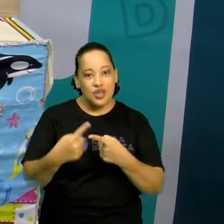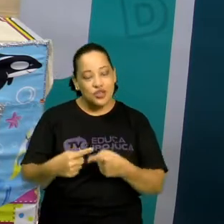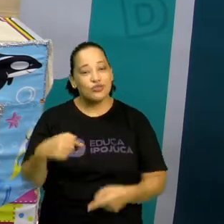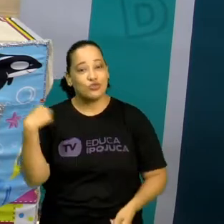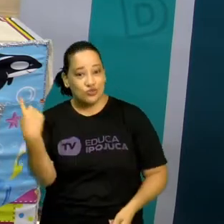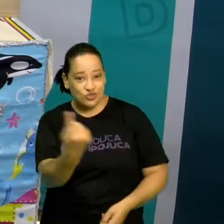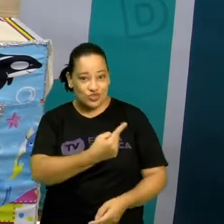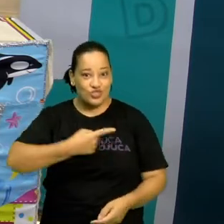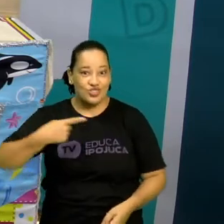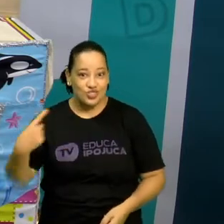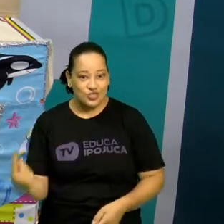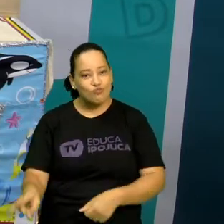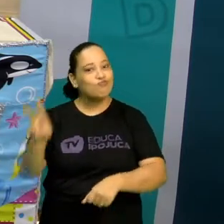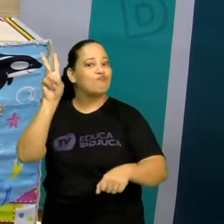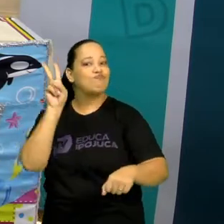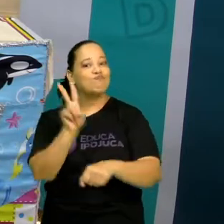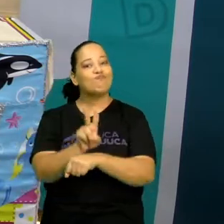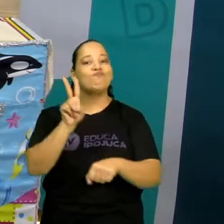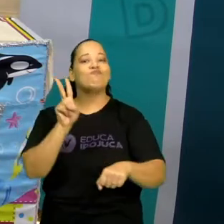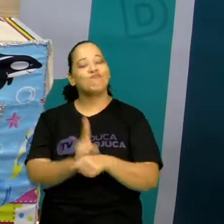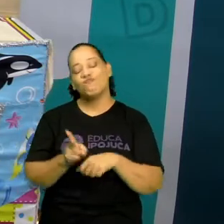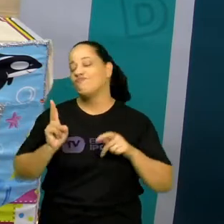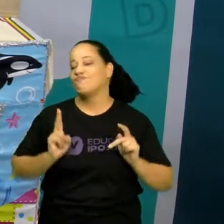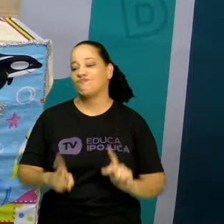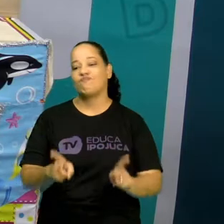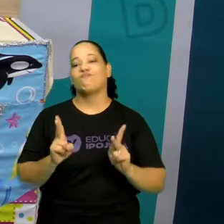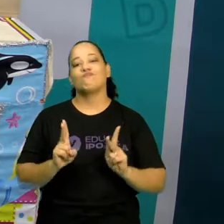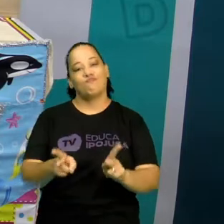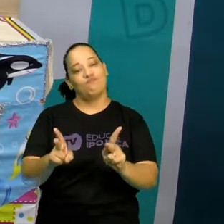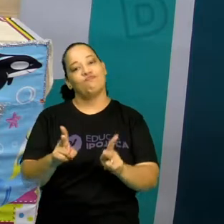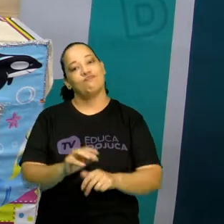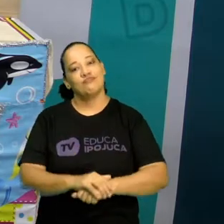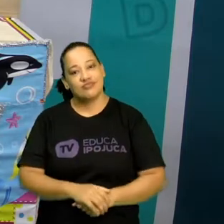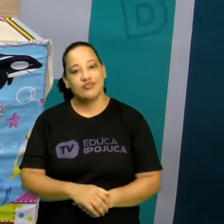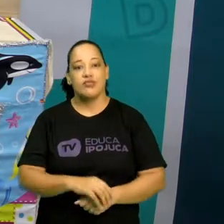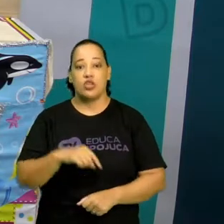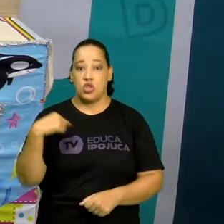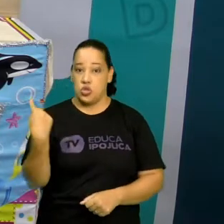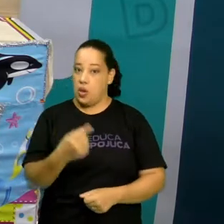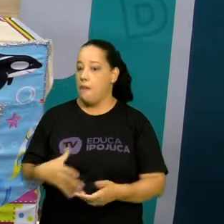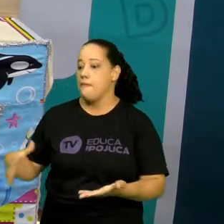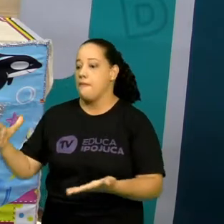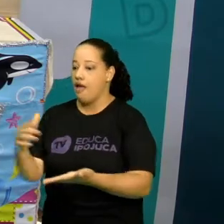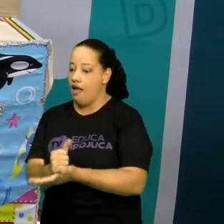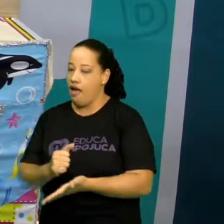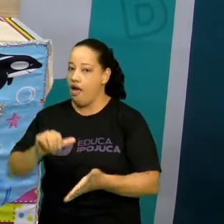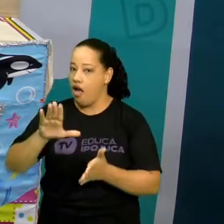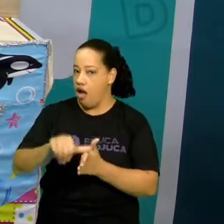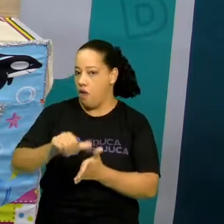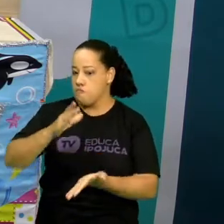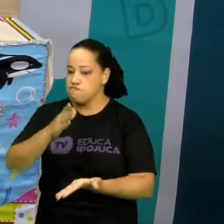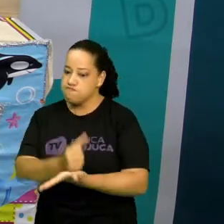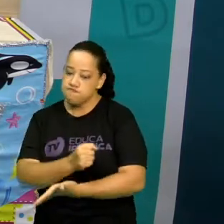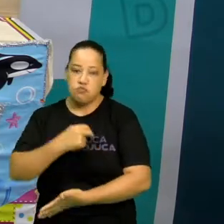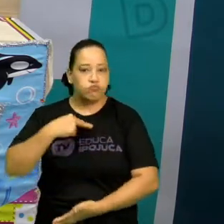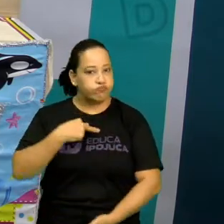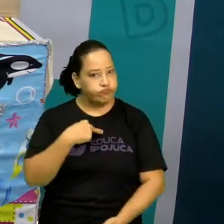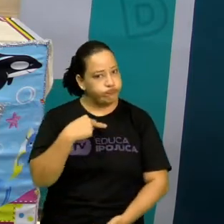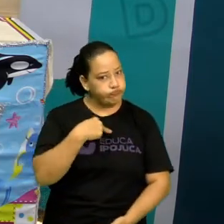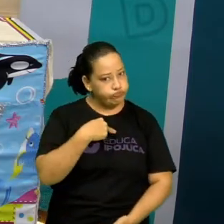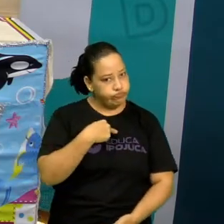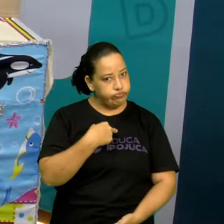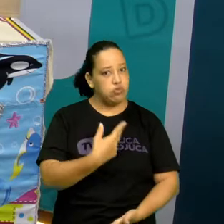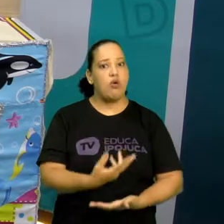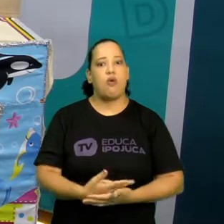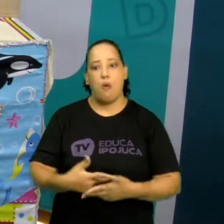perder a esperança e assim como a leiturinha disse não não podemos pegar o que é dos outros né não podemos pegar